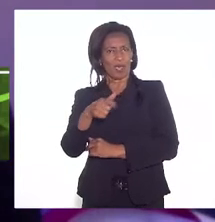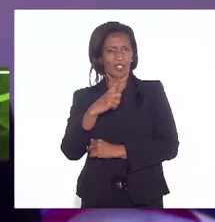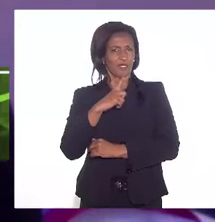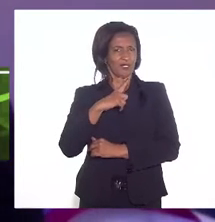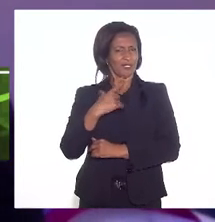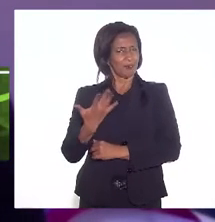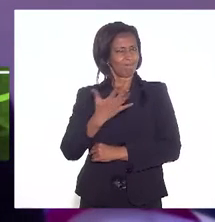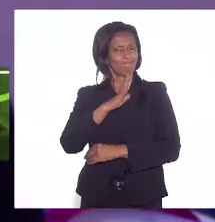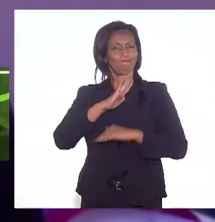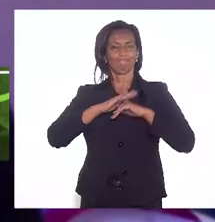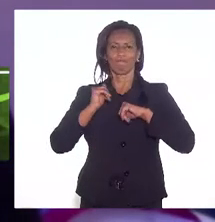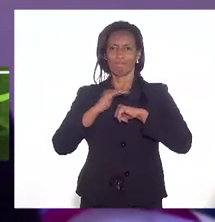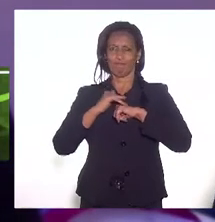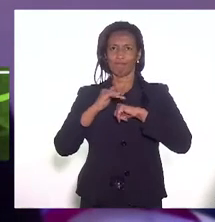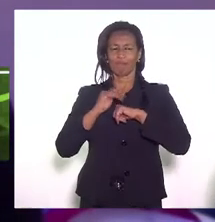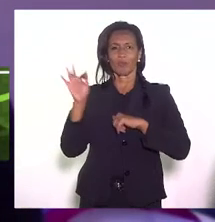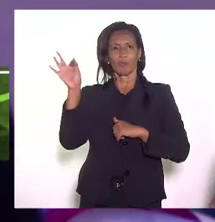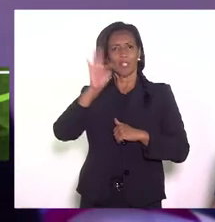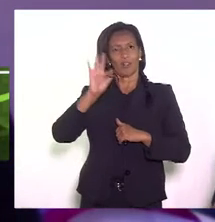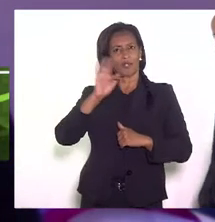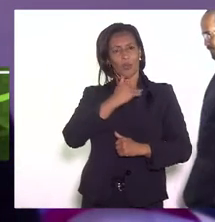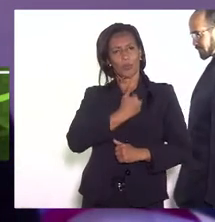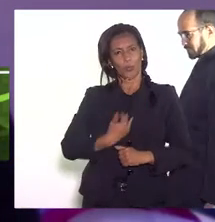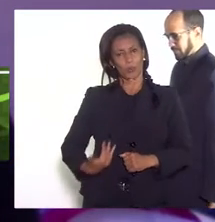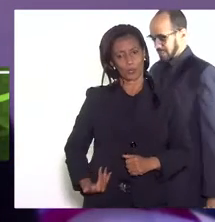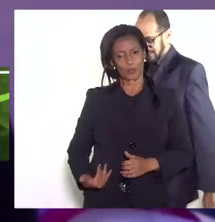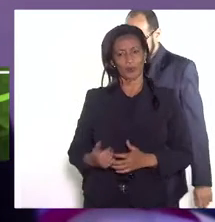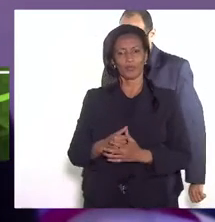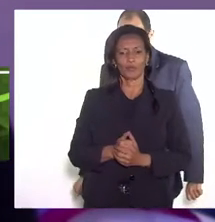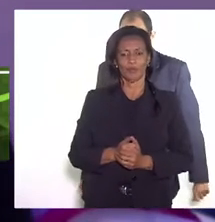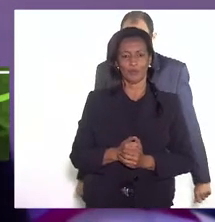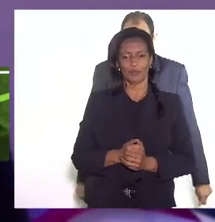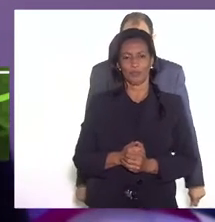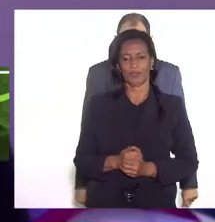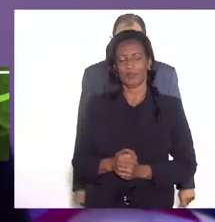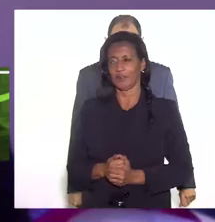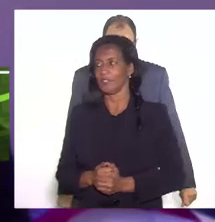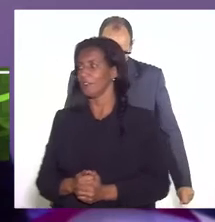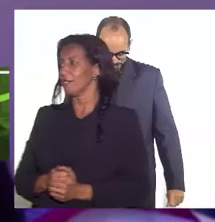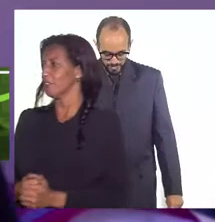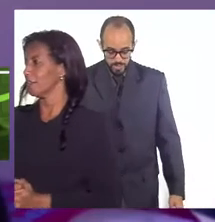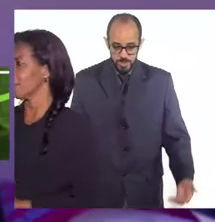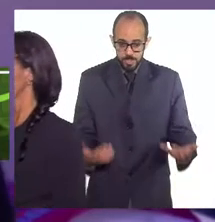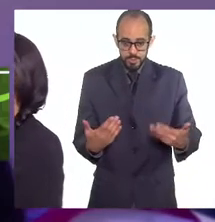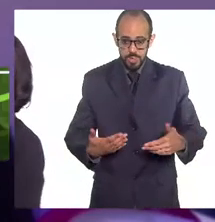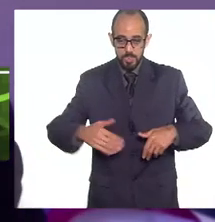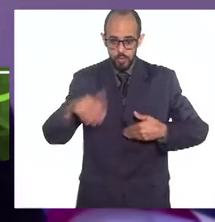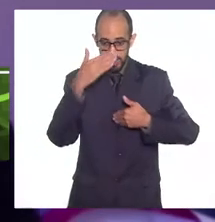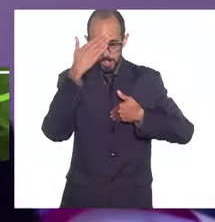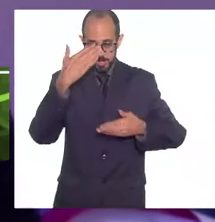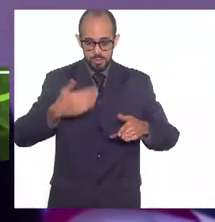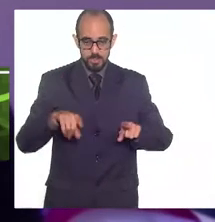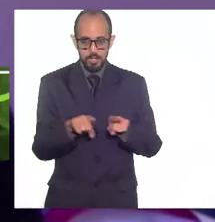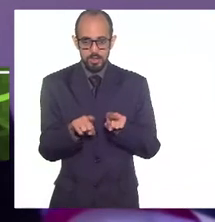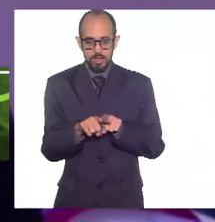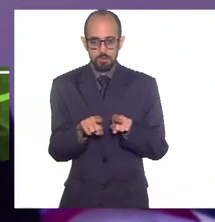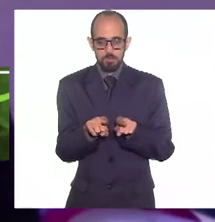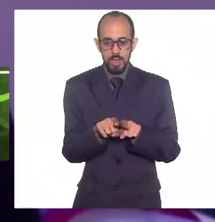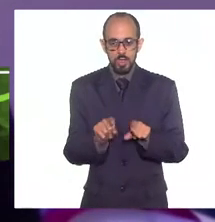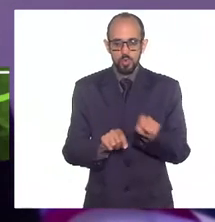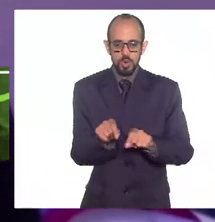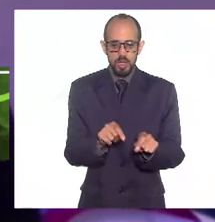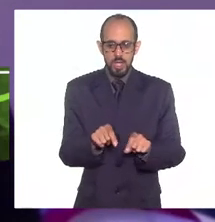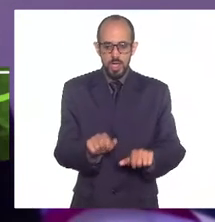muito apreço pelas universidades públicas e eu queria agradecer muito essa